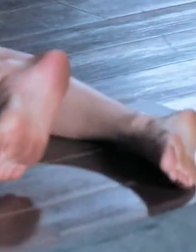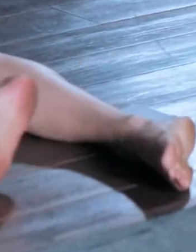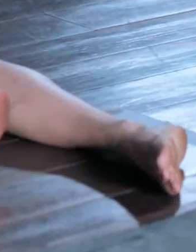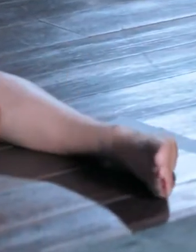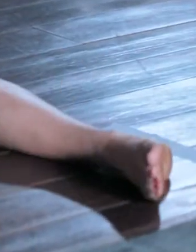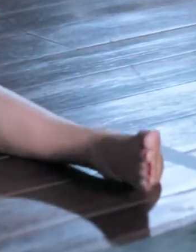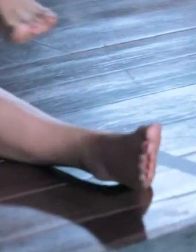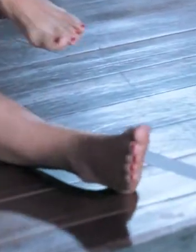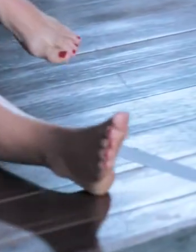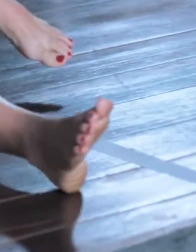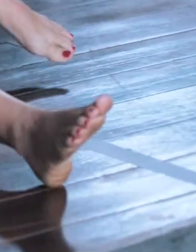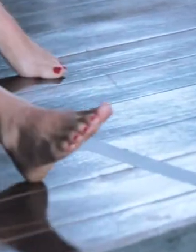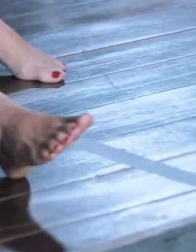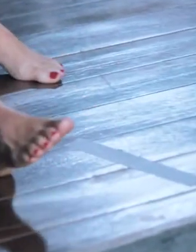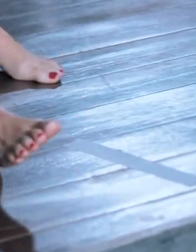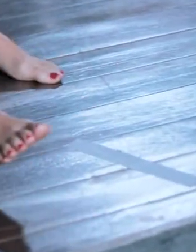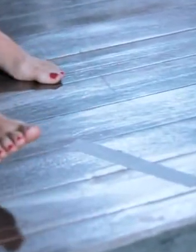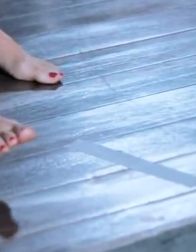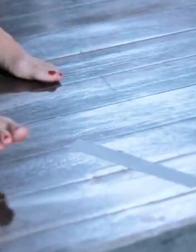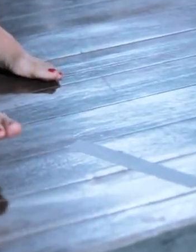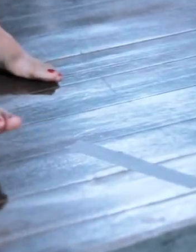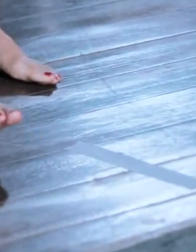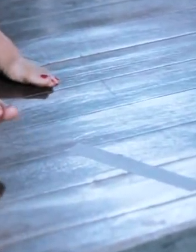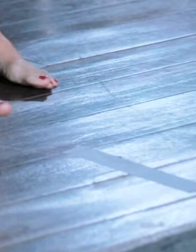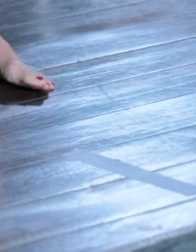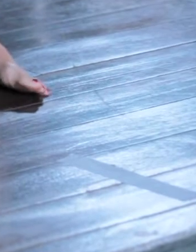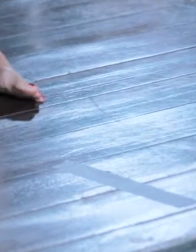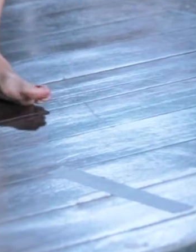entender porque fui